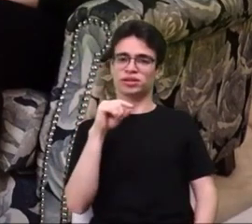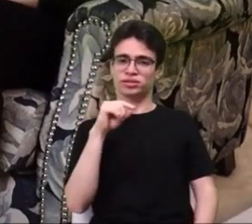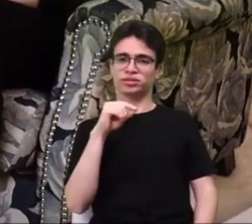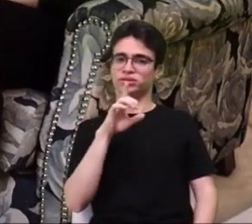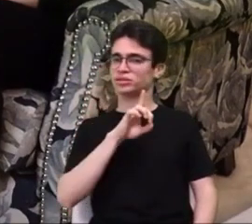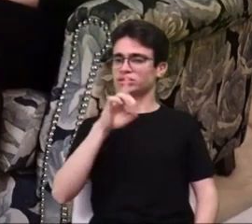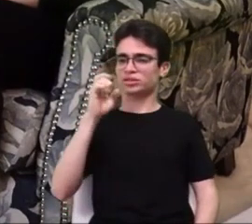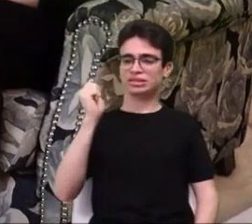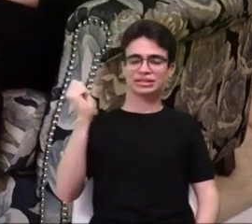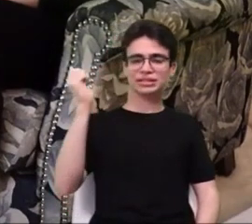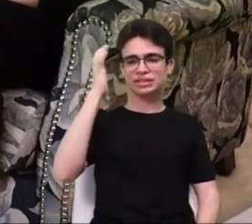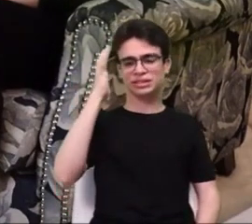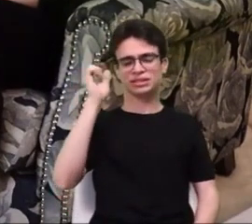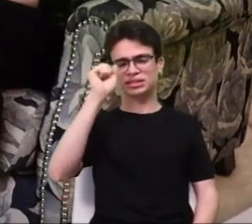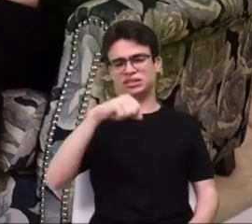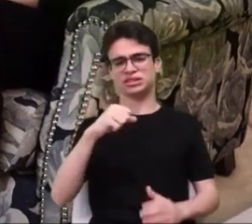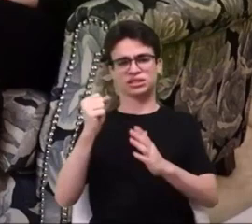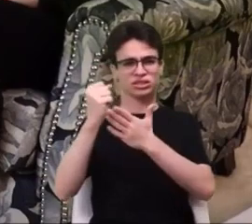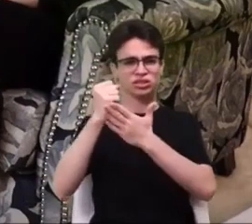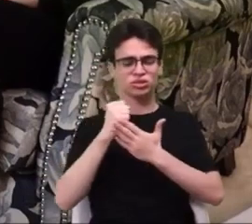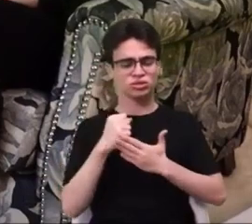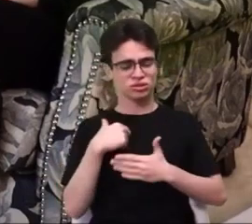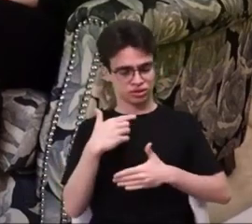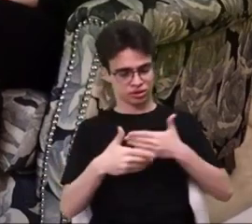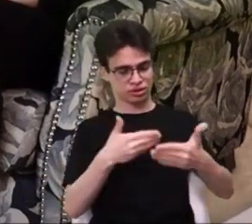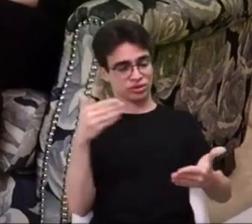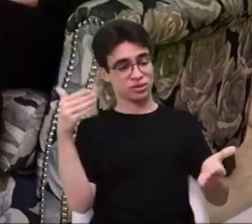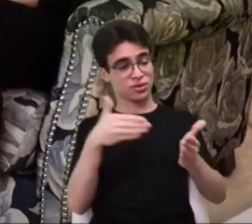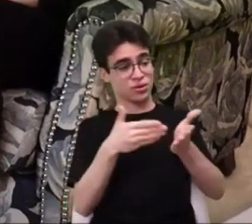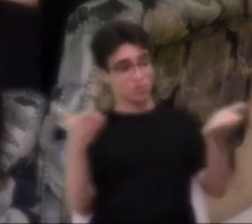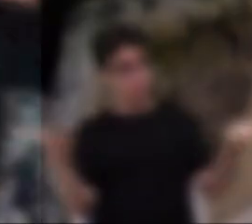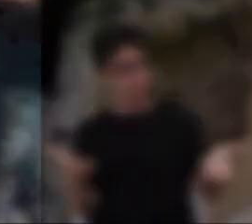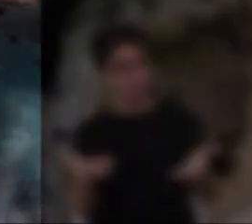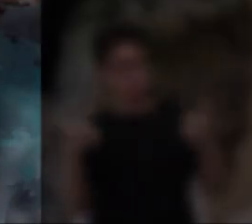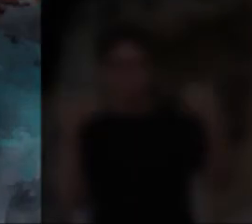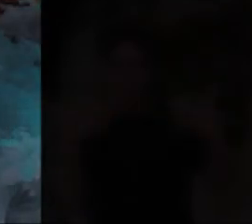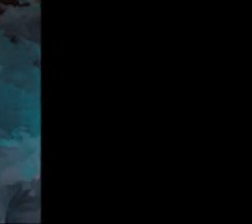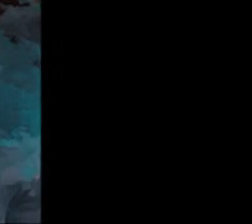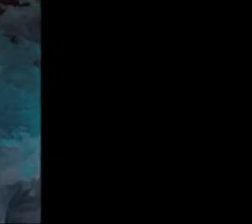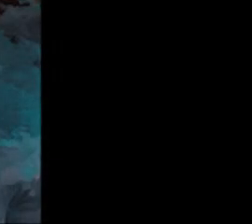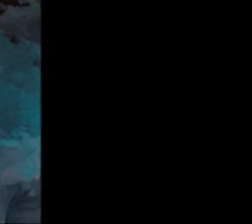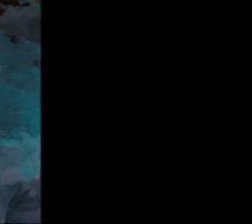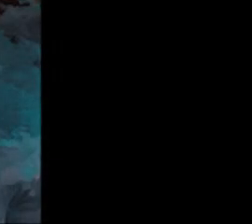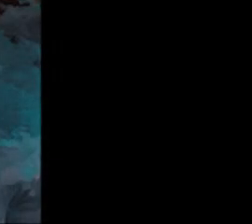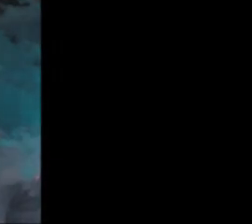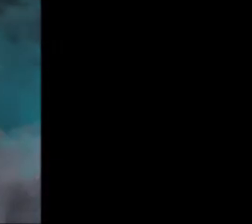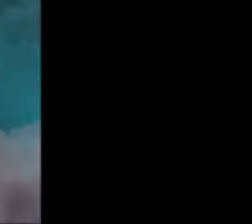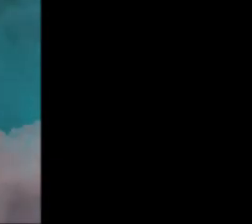com a graça de Deus eu vou conseguir, e está aqui hoje falando essas coisas para a gente, né?